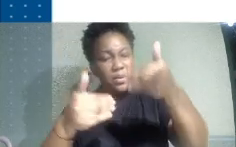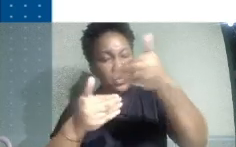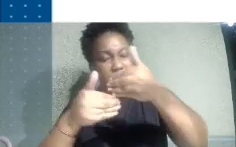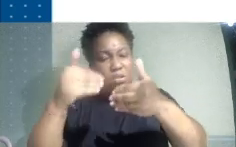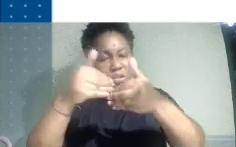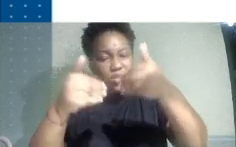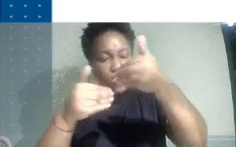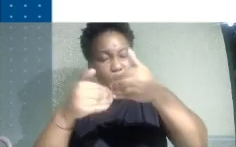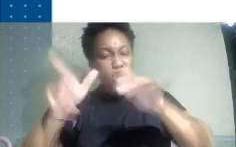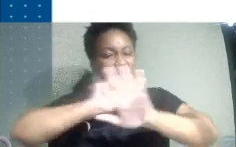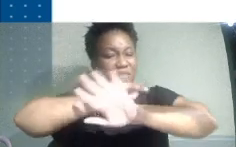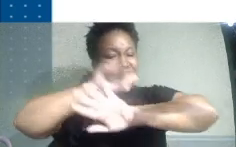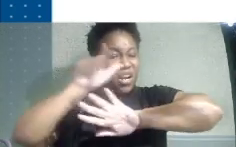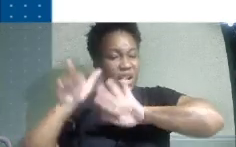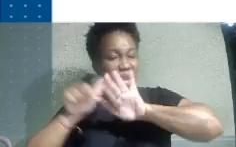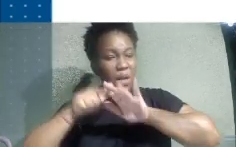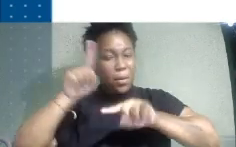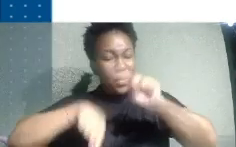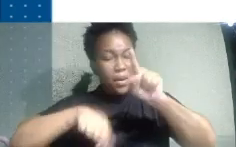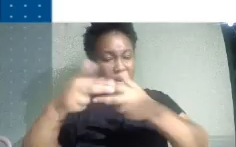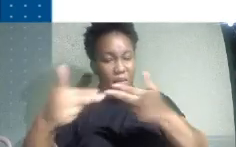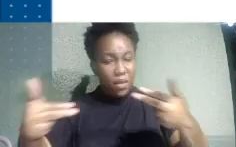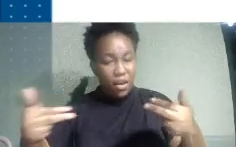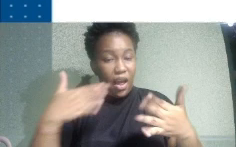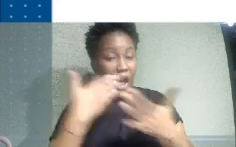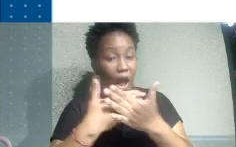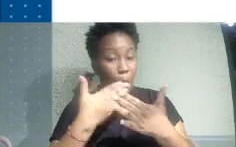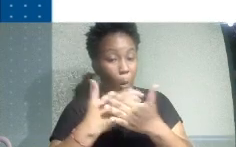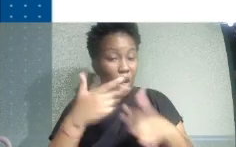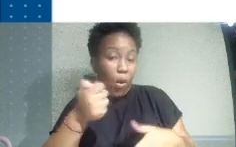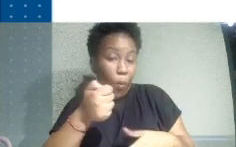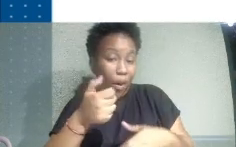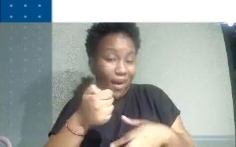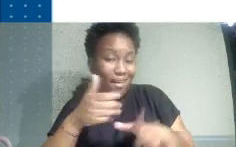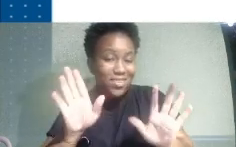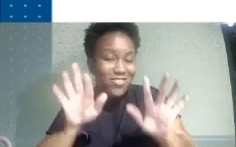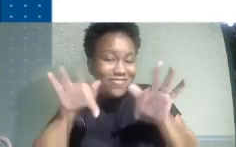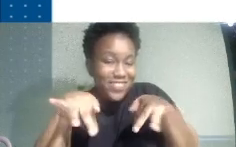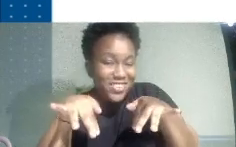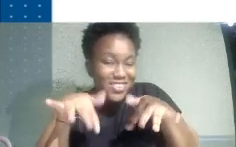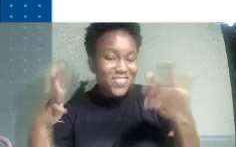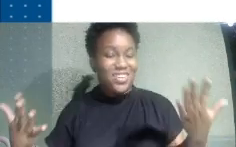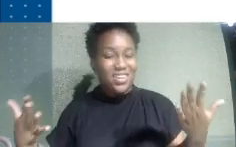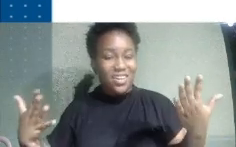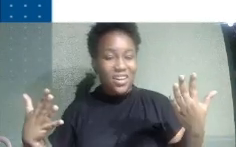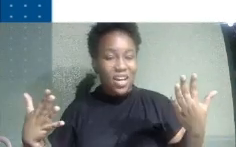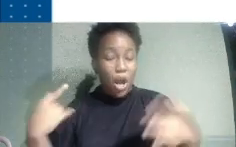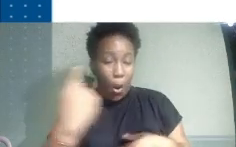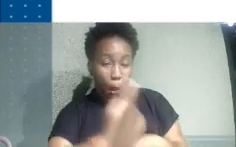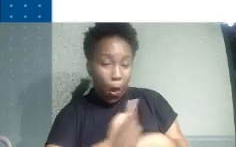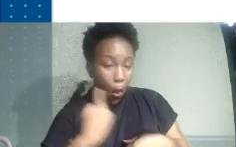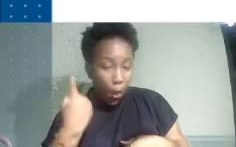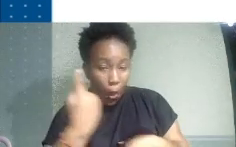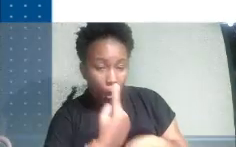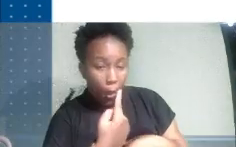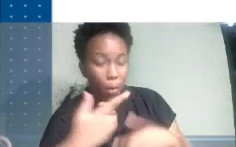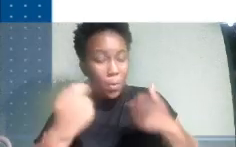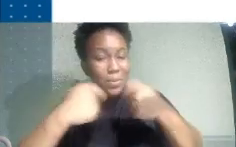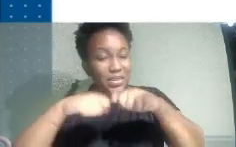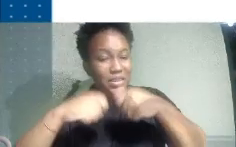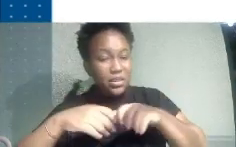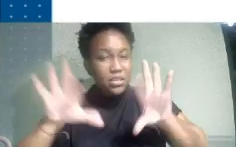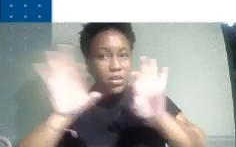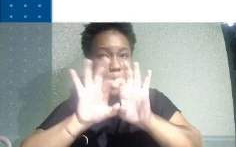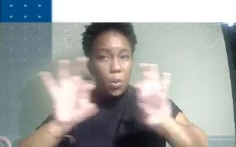materiais construtivos, a gente vai conversar sobre isso mais para o finalzinho da nossa aula, a gente precisa passar uma tubulação que